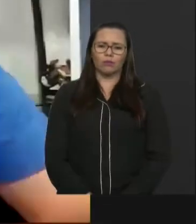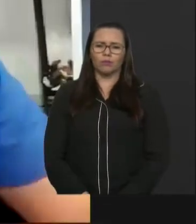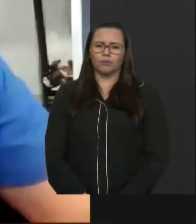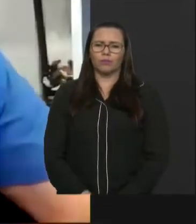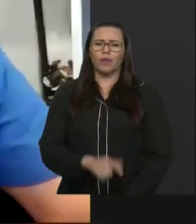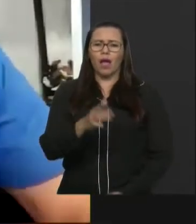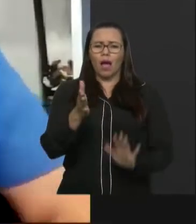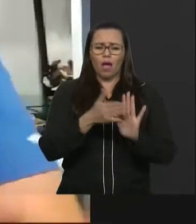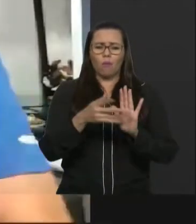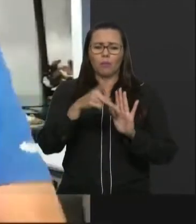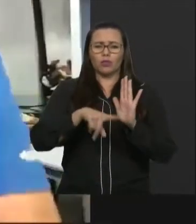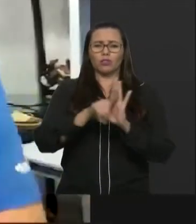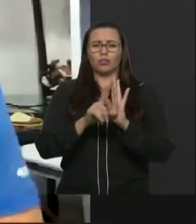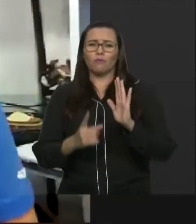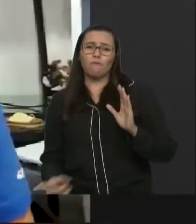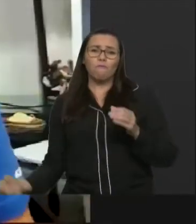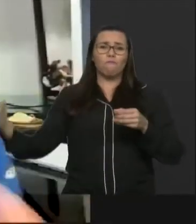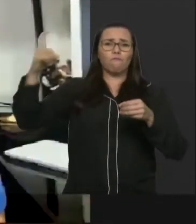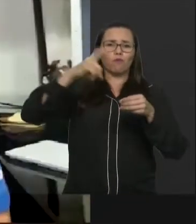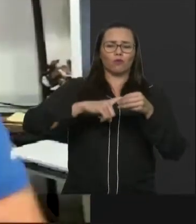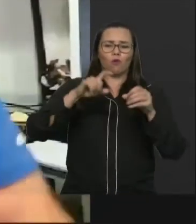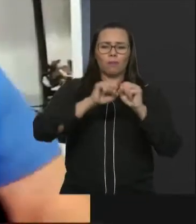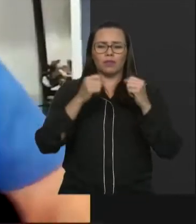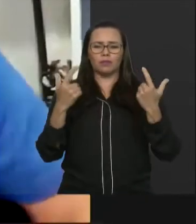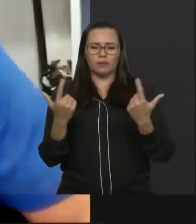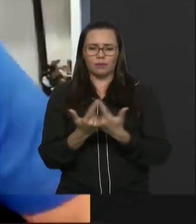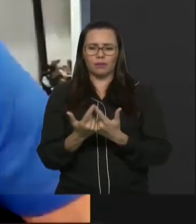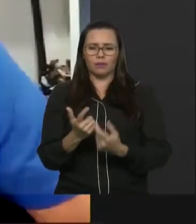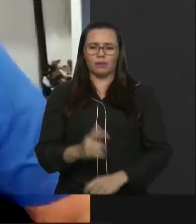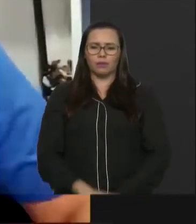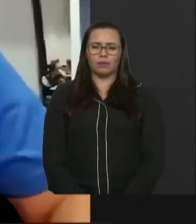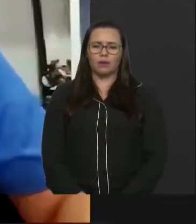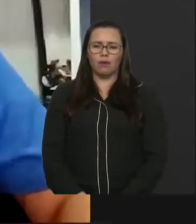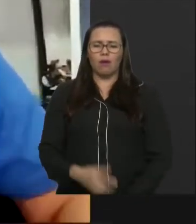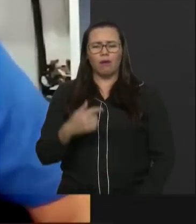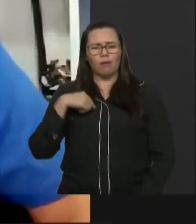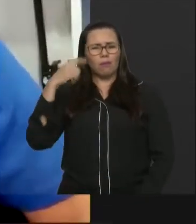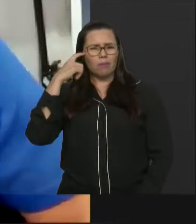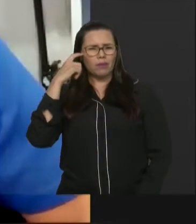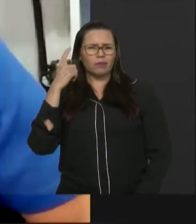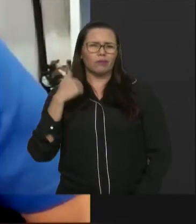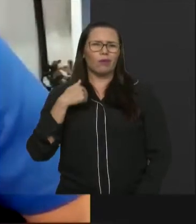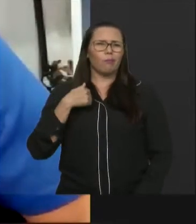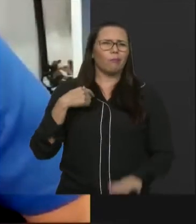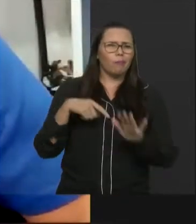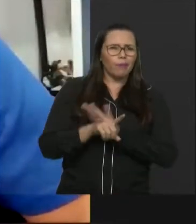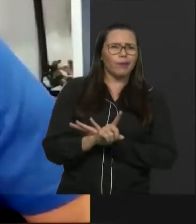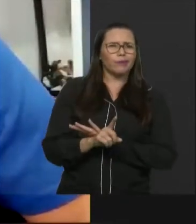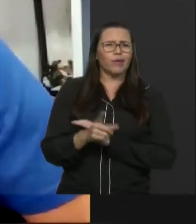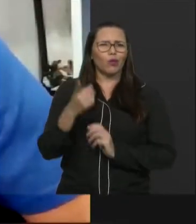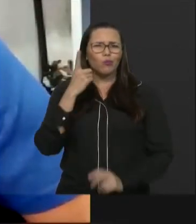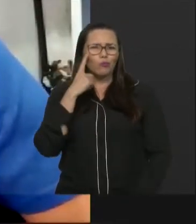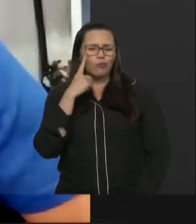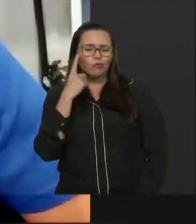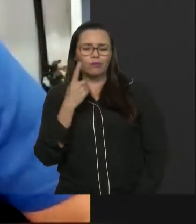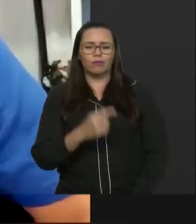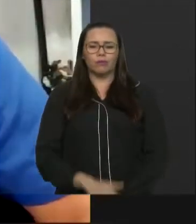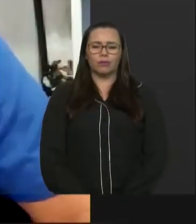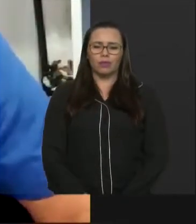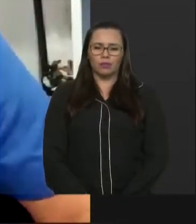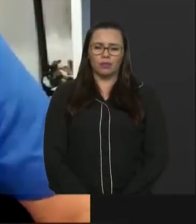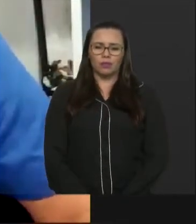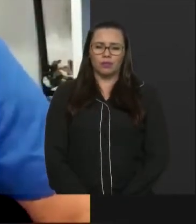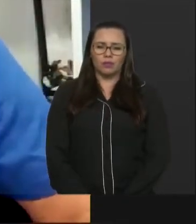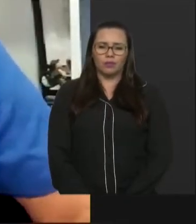quero perguntar, quando ela está ainda na linha de frente desse processo, se trata de uma morte, inclusive